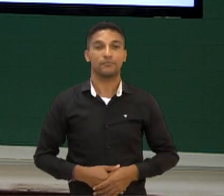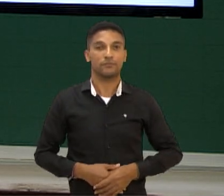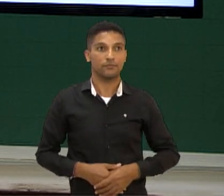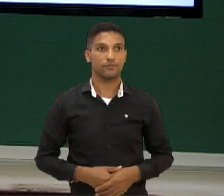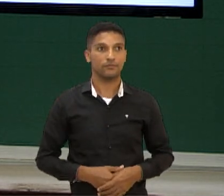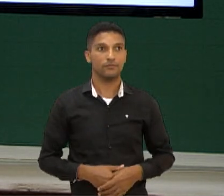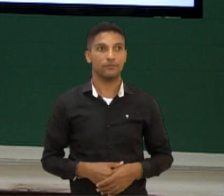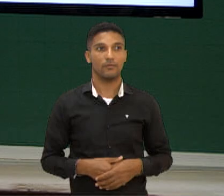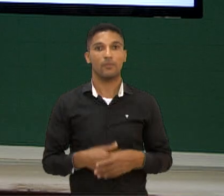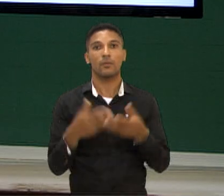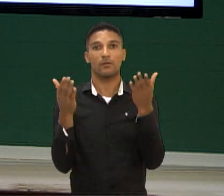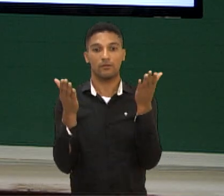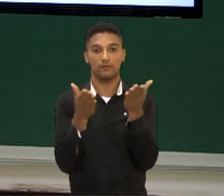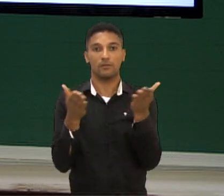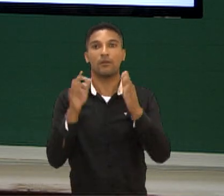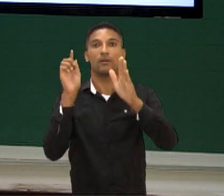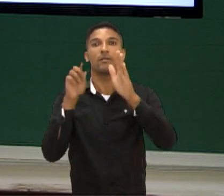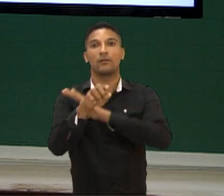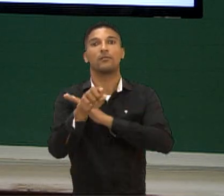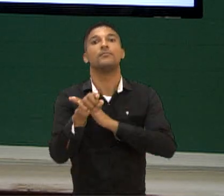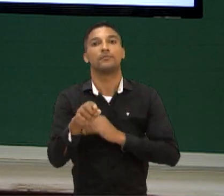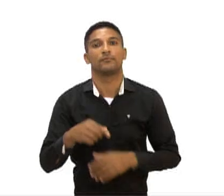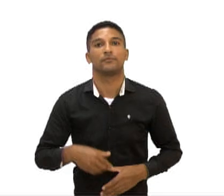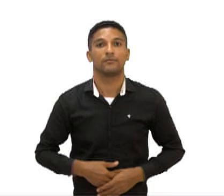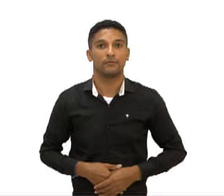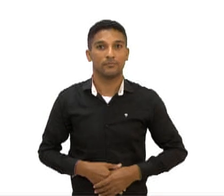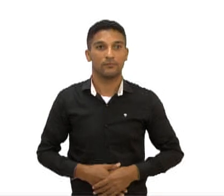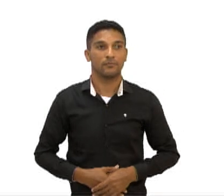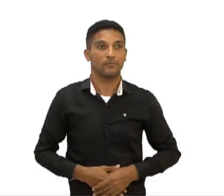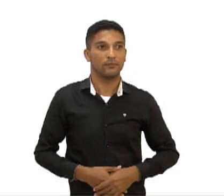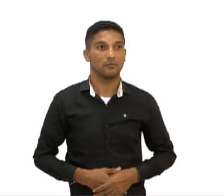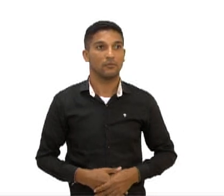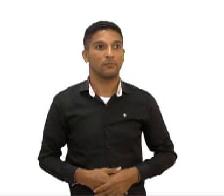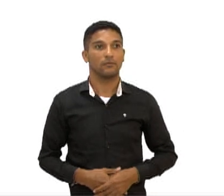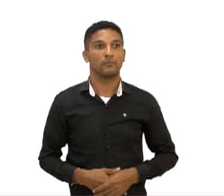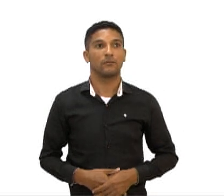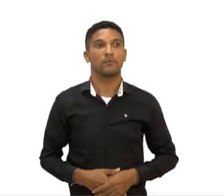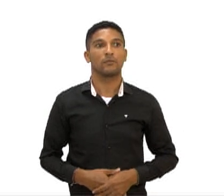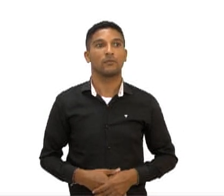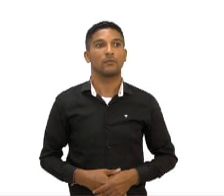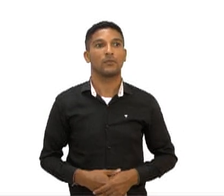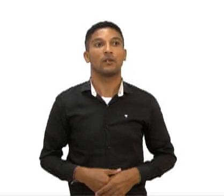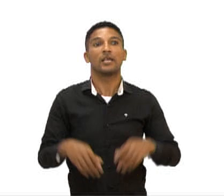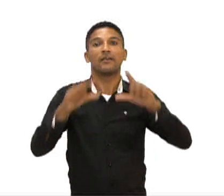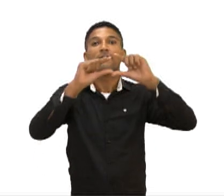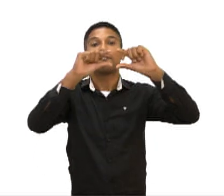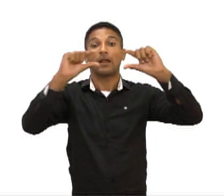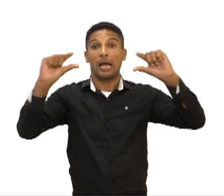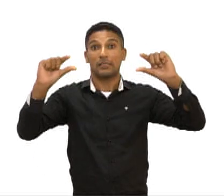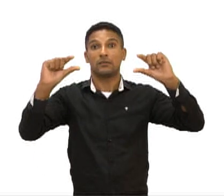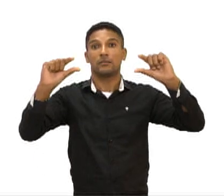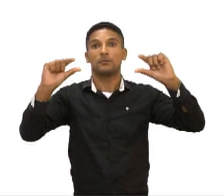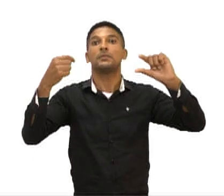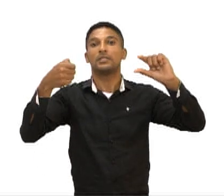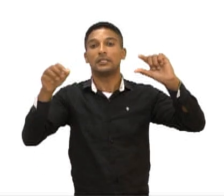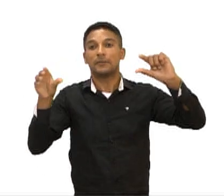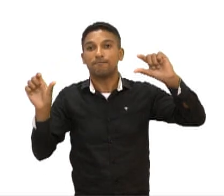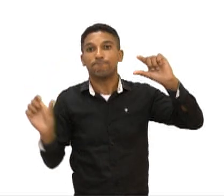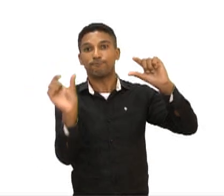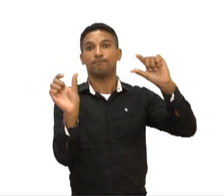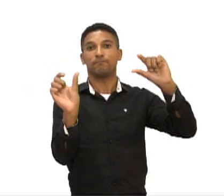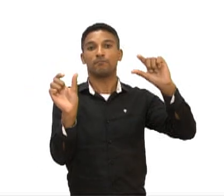E agora eu vou deixar aqui mais um teste para vocês. Complete corretamente a frase a seguir.